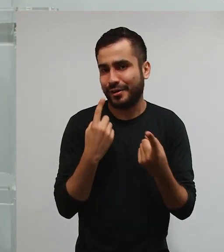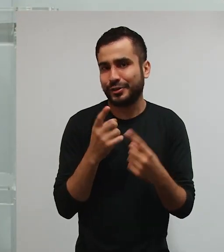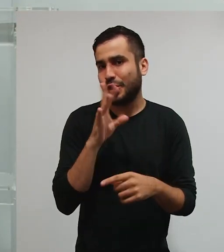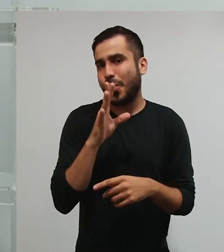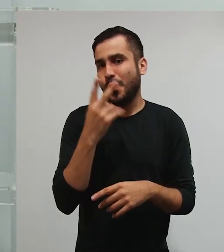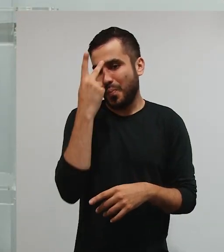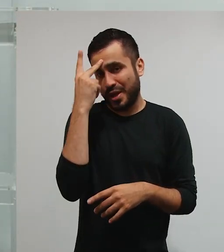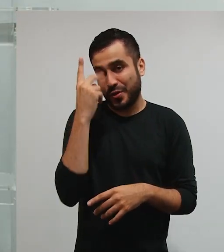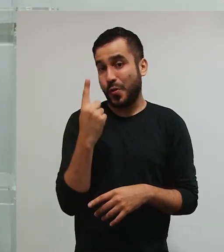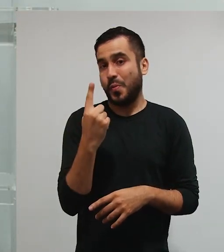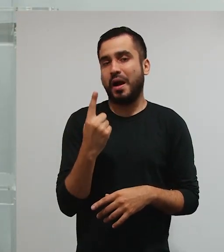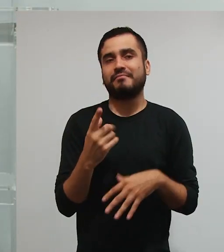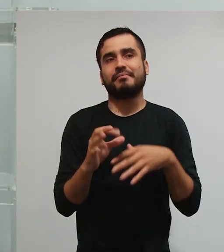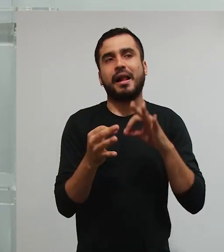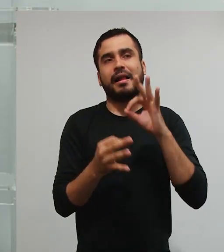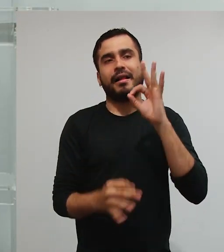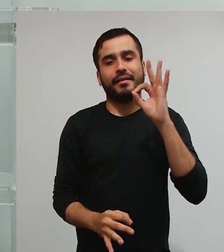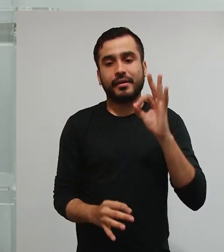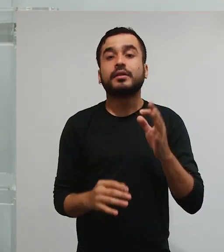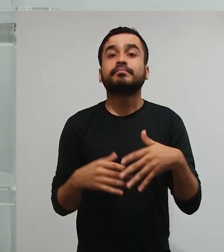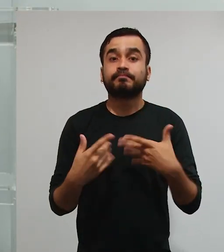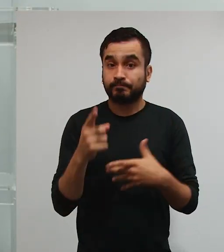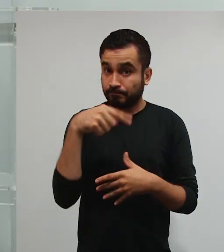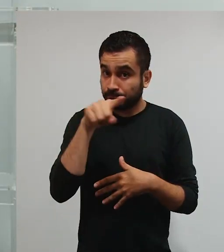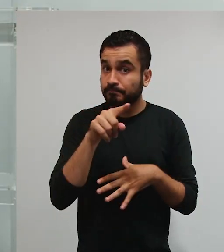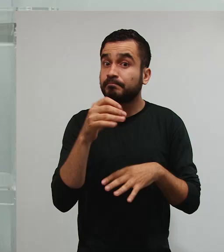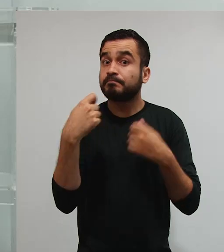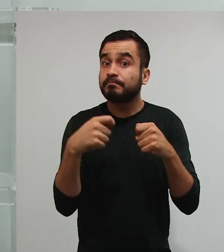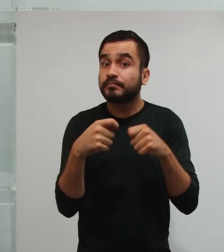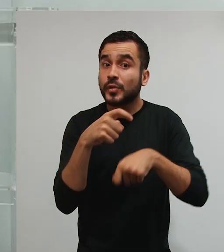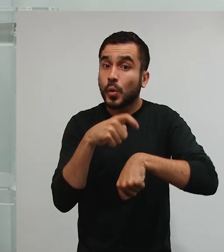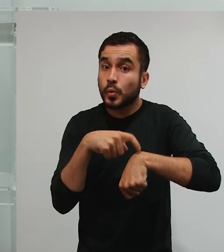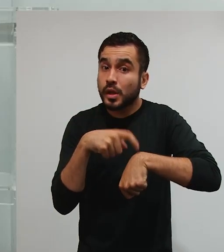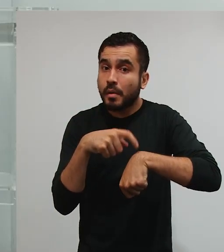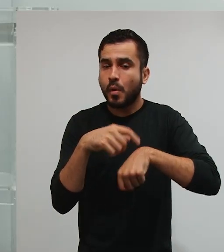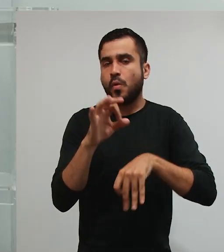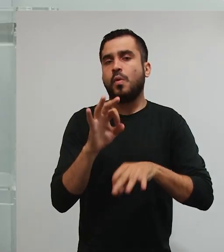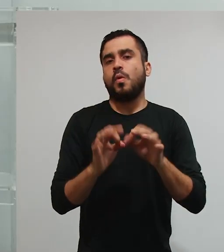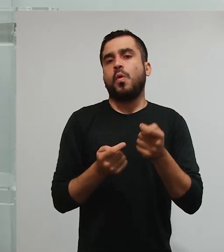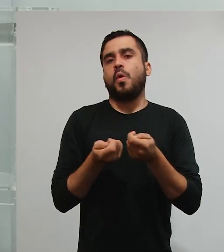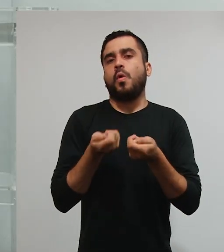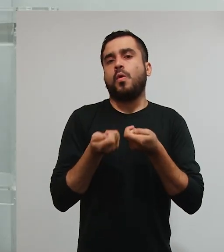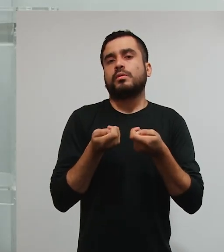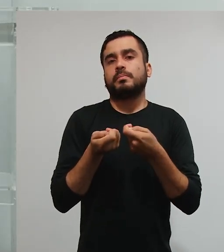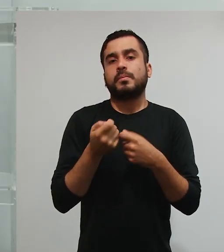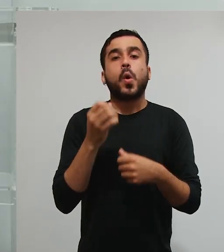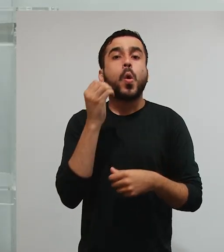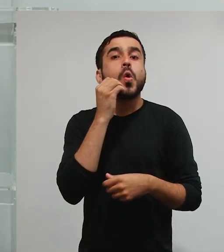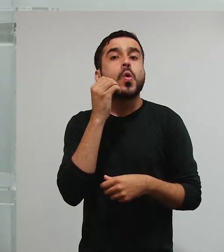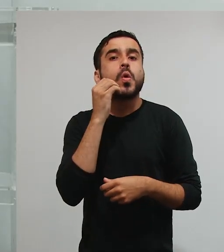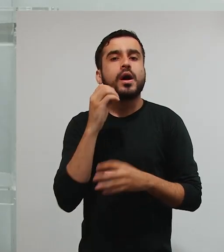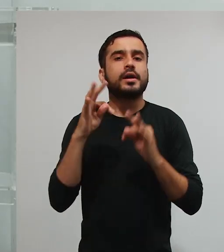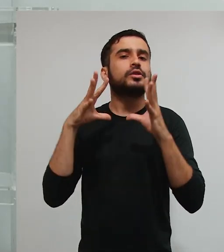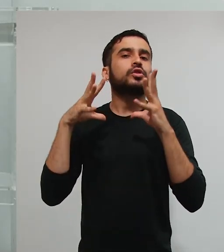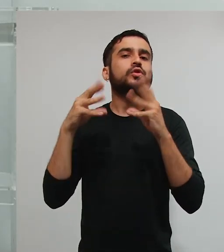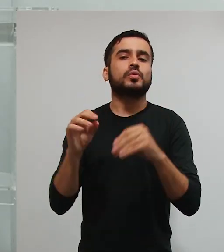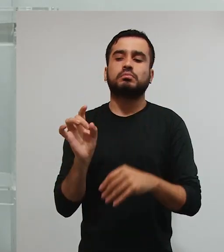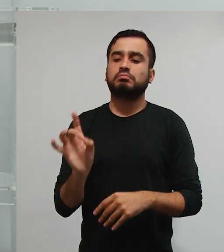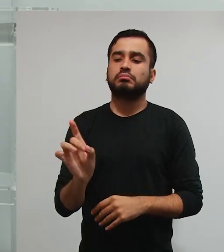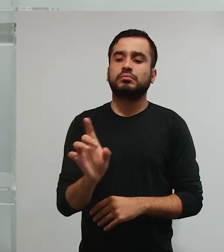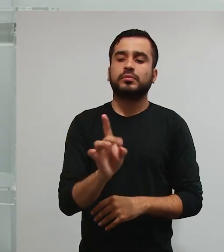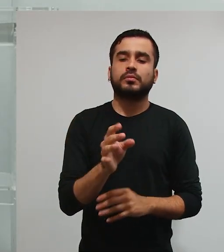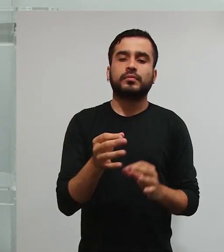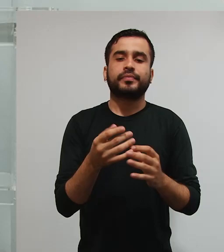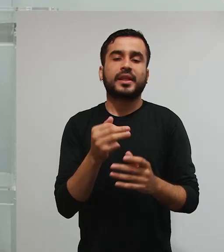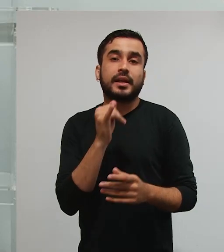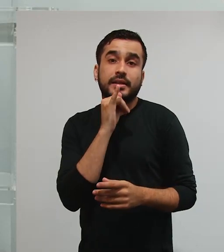Então, vocês que estão no grupo devem se atentar para dar oportunidade que todos se expressem. Se a pessoa